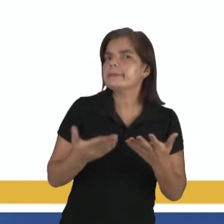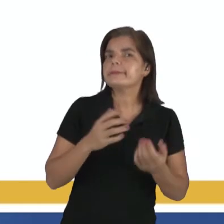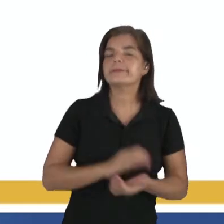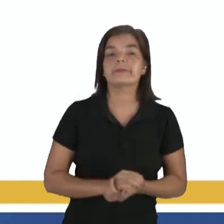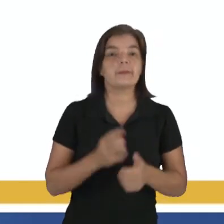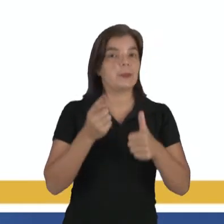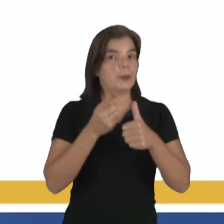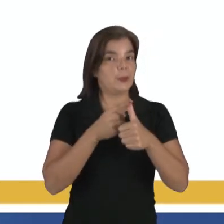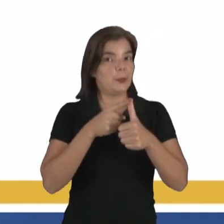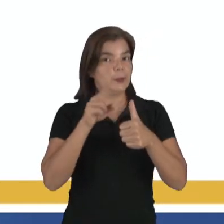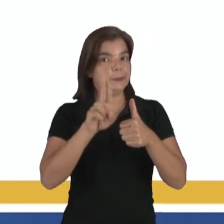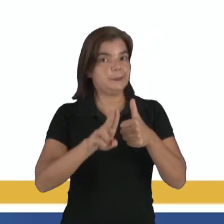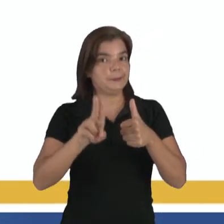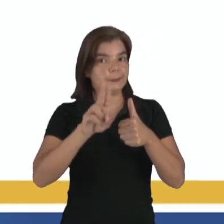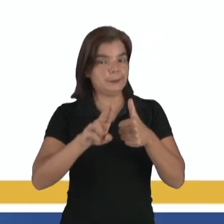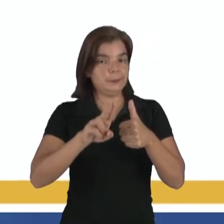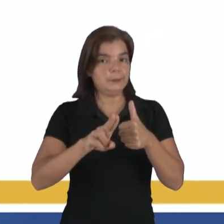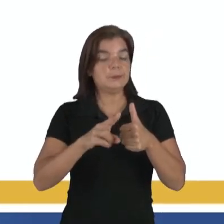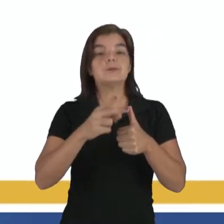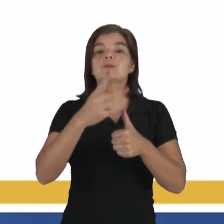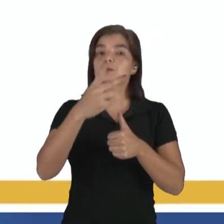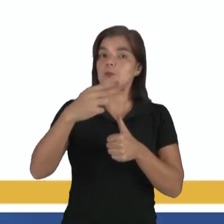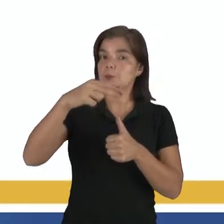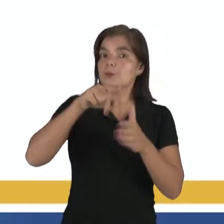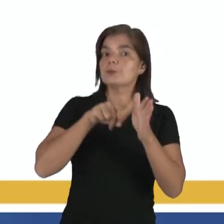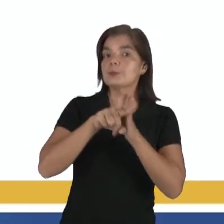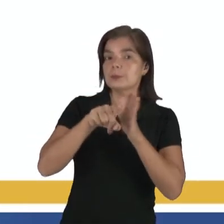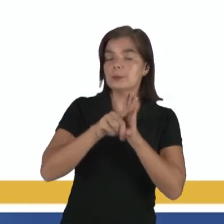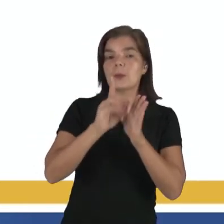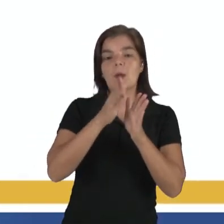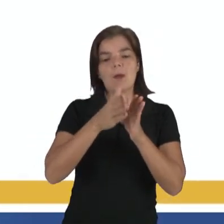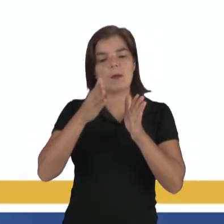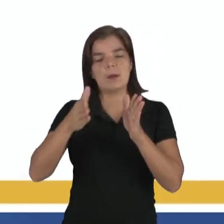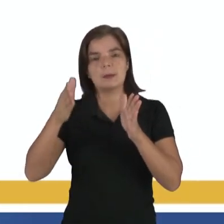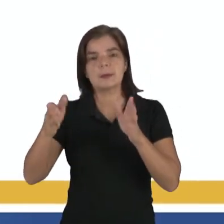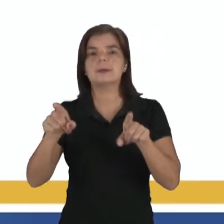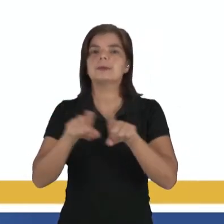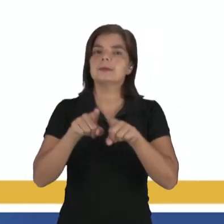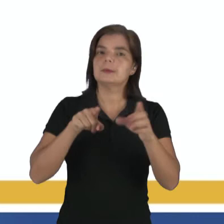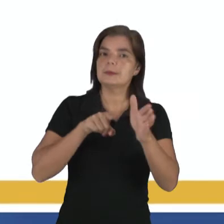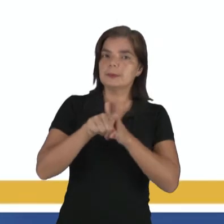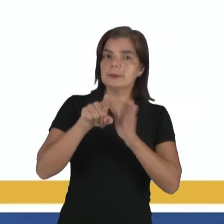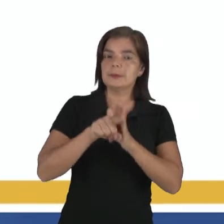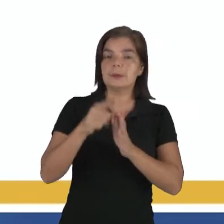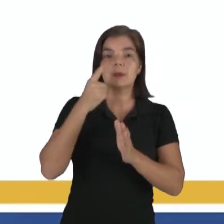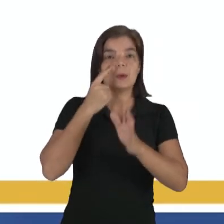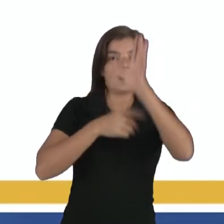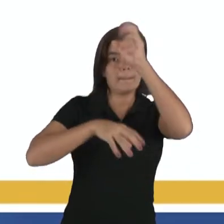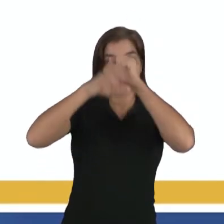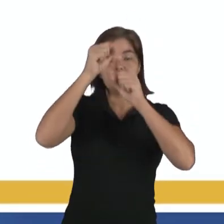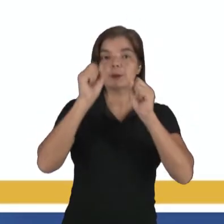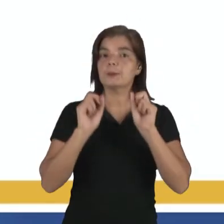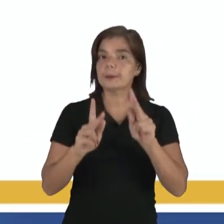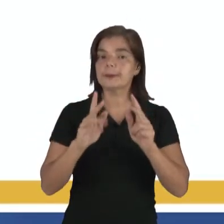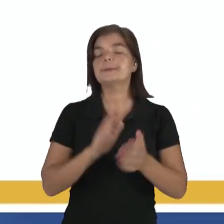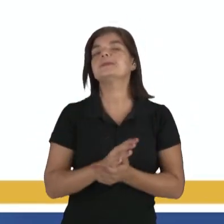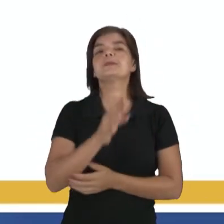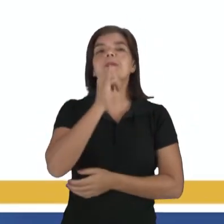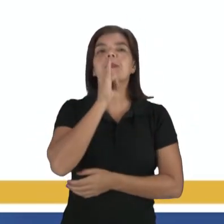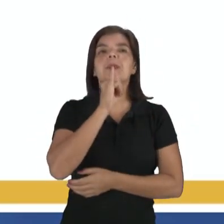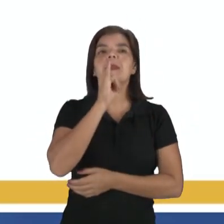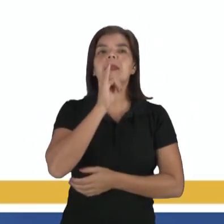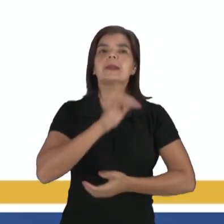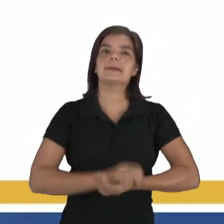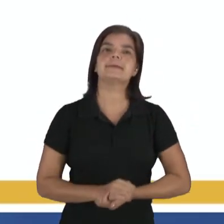fazer? Primeiro você usa esse pronome interrogativo e depois você segue a mesma ordem de pergunta que a gente acabou de aprender, tá? Olha um exemplo